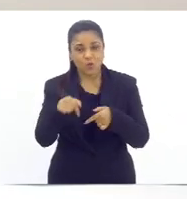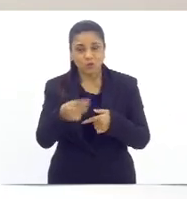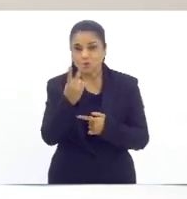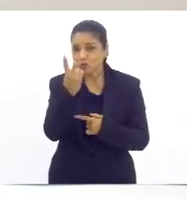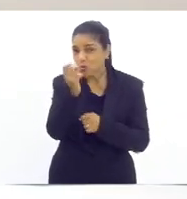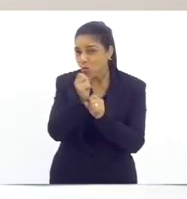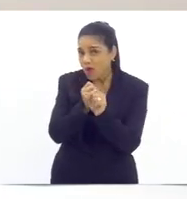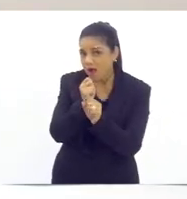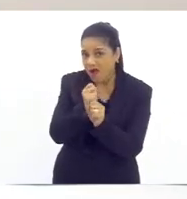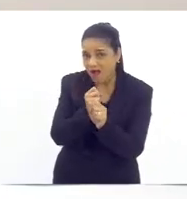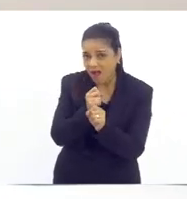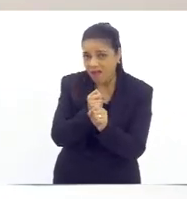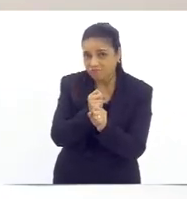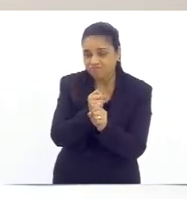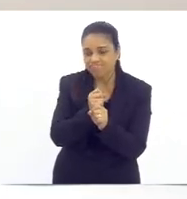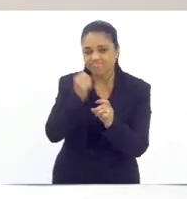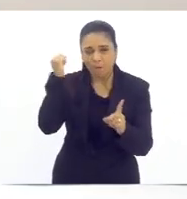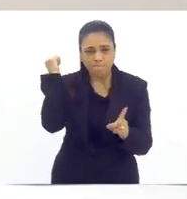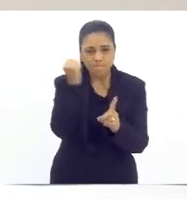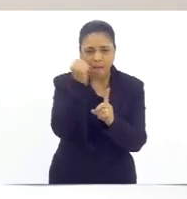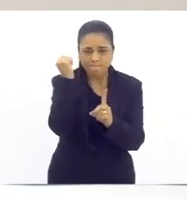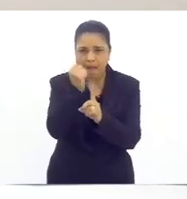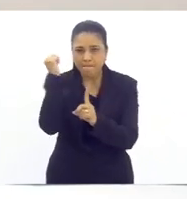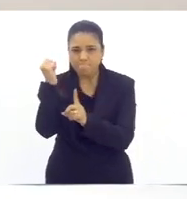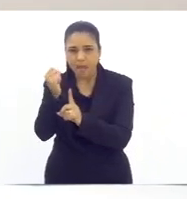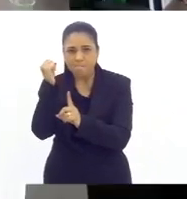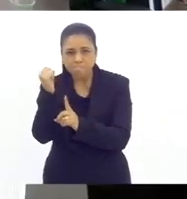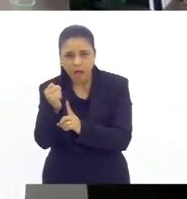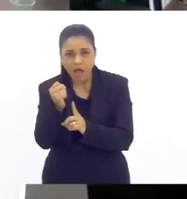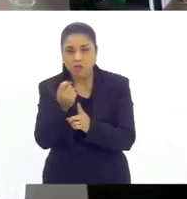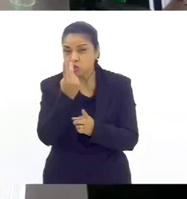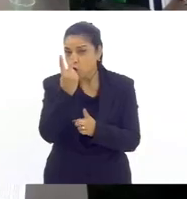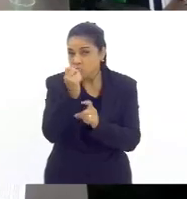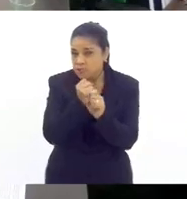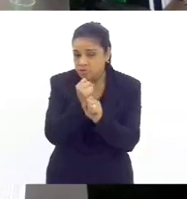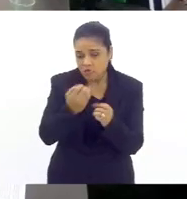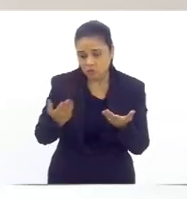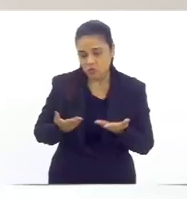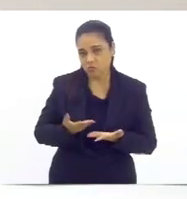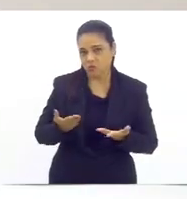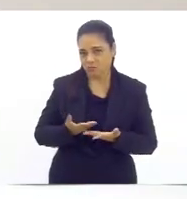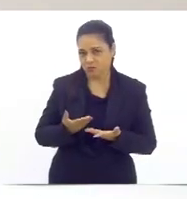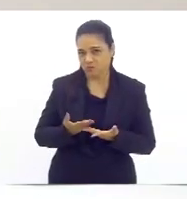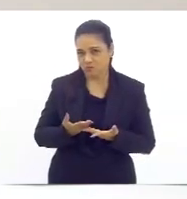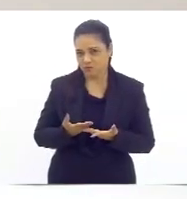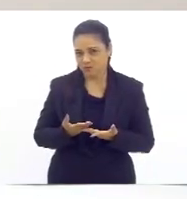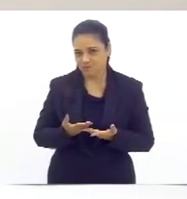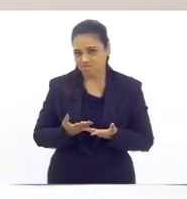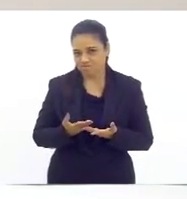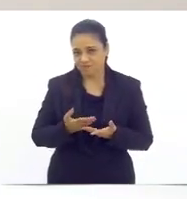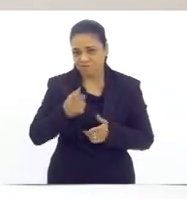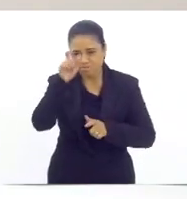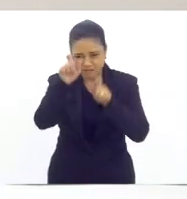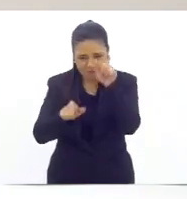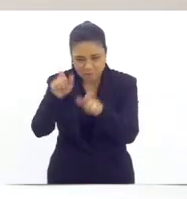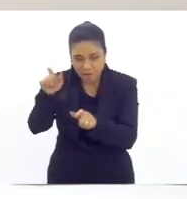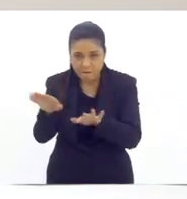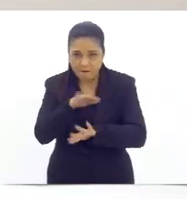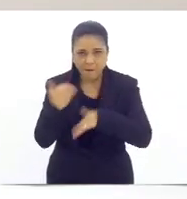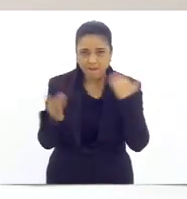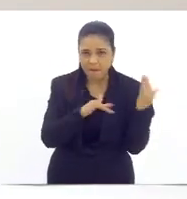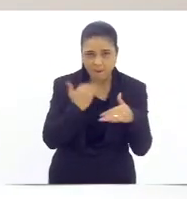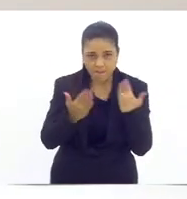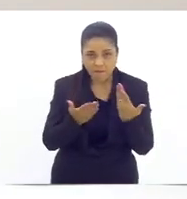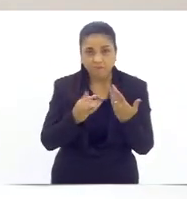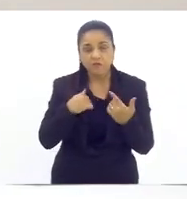2 anos né de uma chacina então eu finalizo para quem